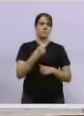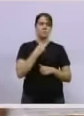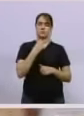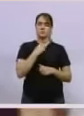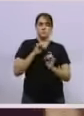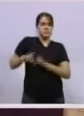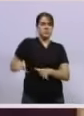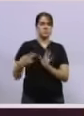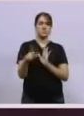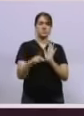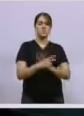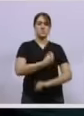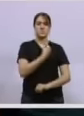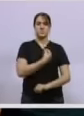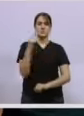de você, não.